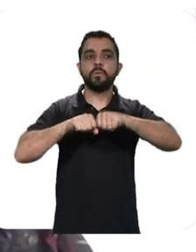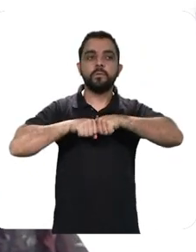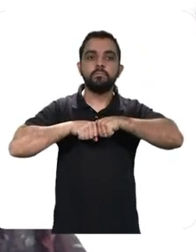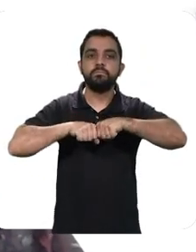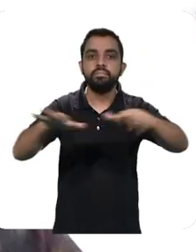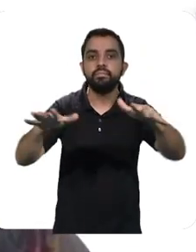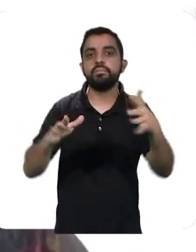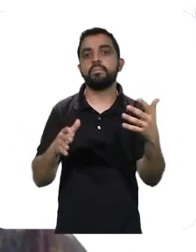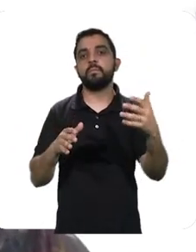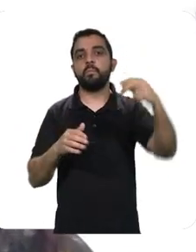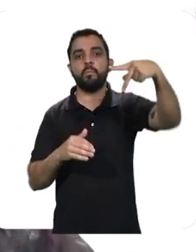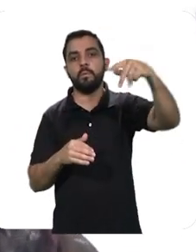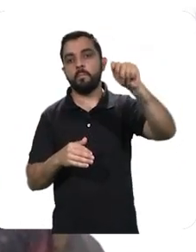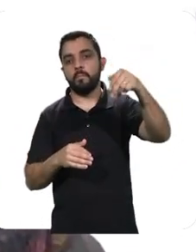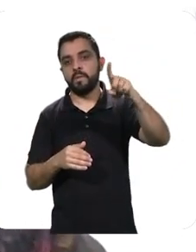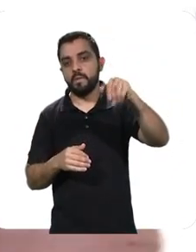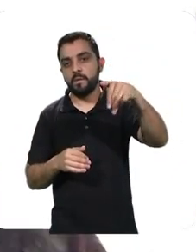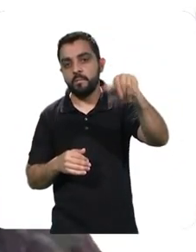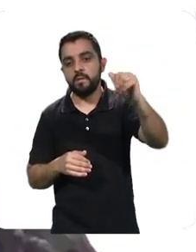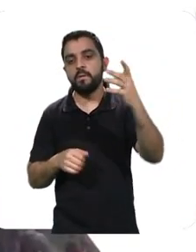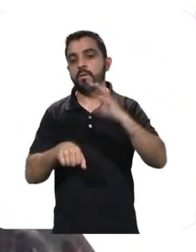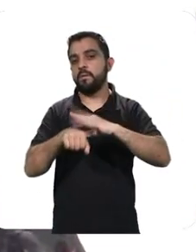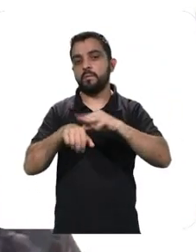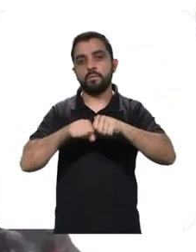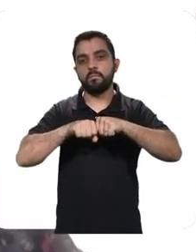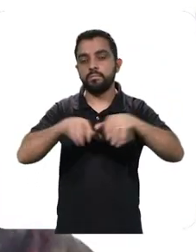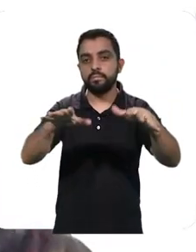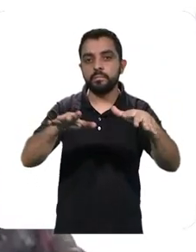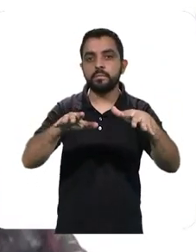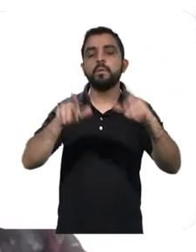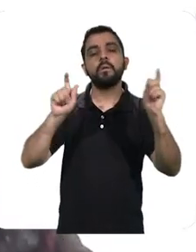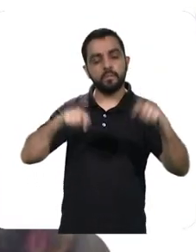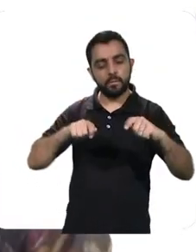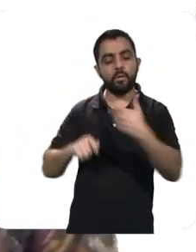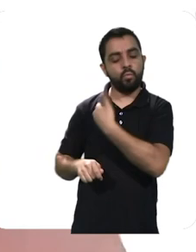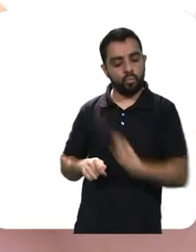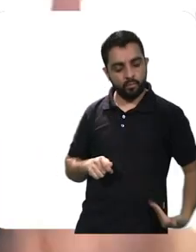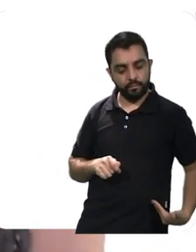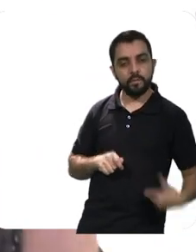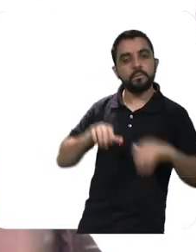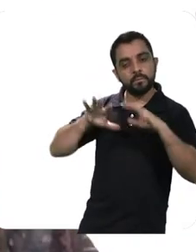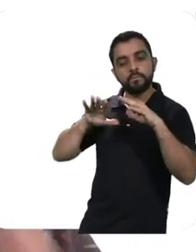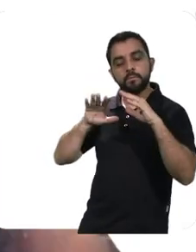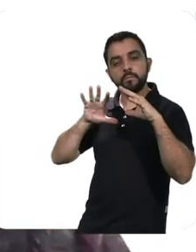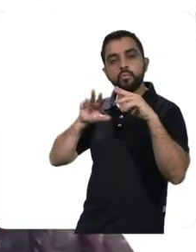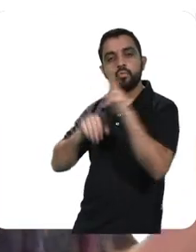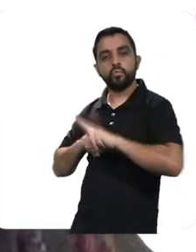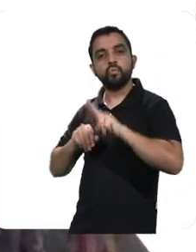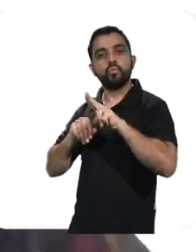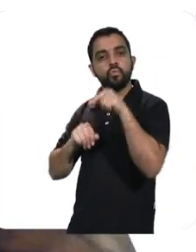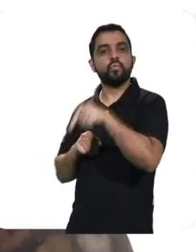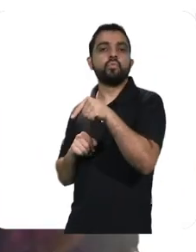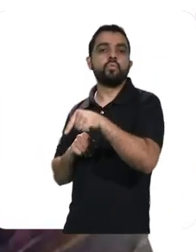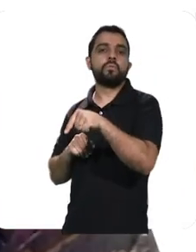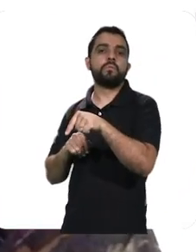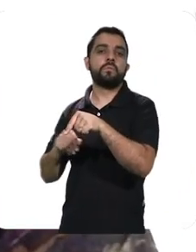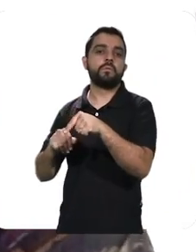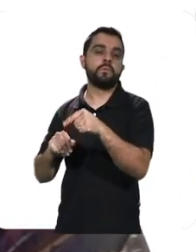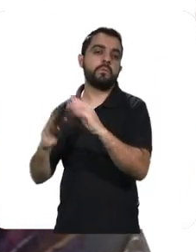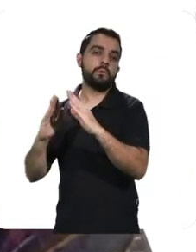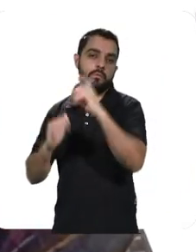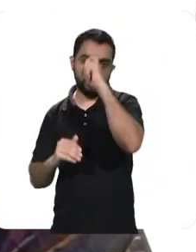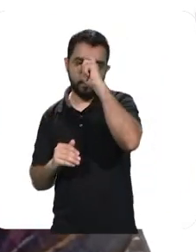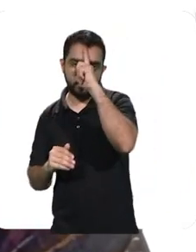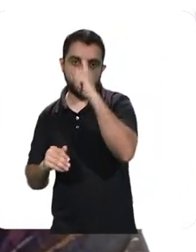de todos os leitos. Isso é diferente de estatizar os leitos, não, mas é o Estado regulando